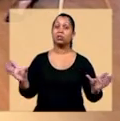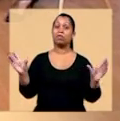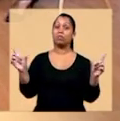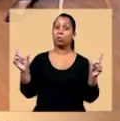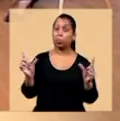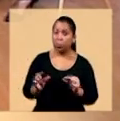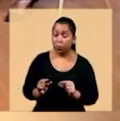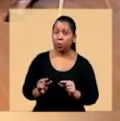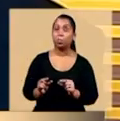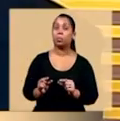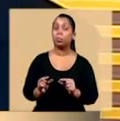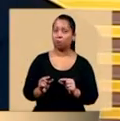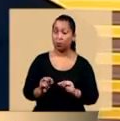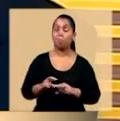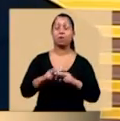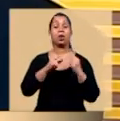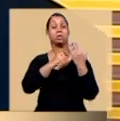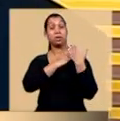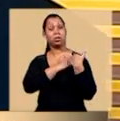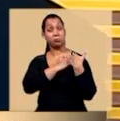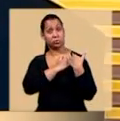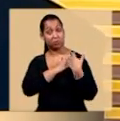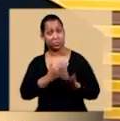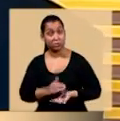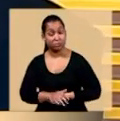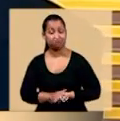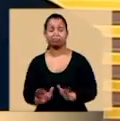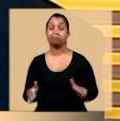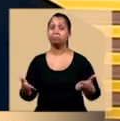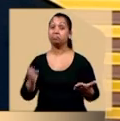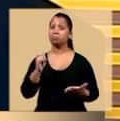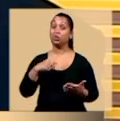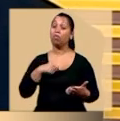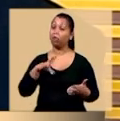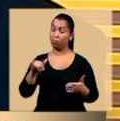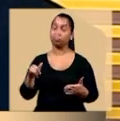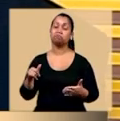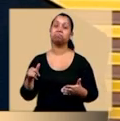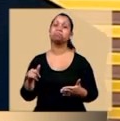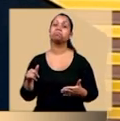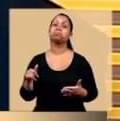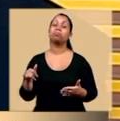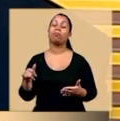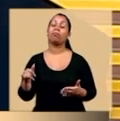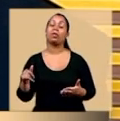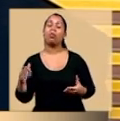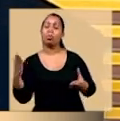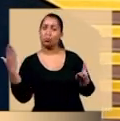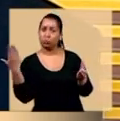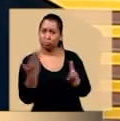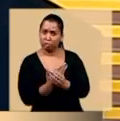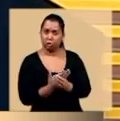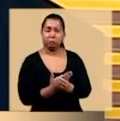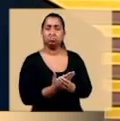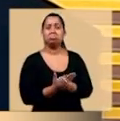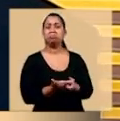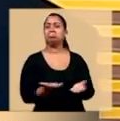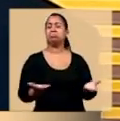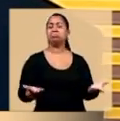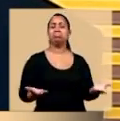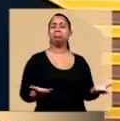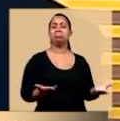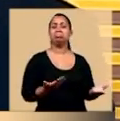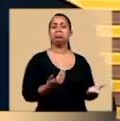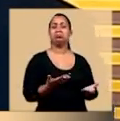ele foi minimizado com a questão da responsabilização. Então, se eu entro com uma demanda, uma aventura jurídica, sem